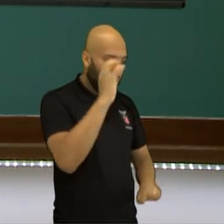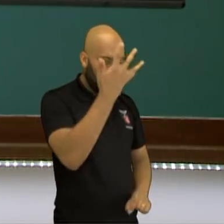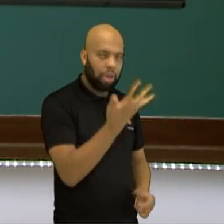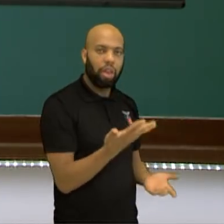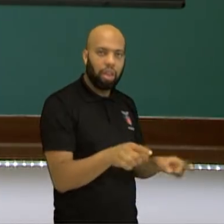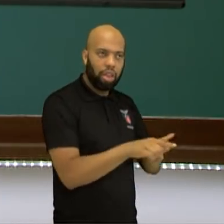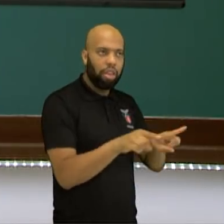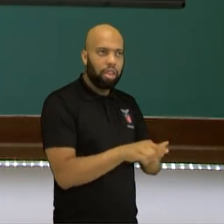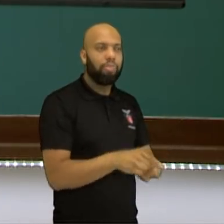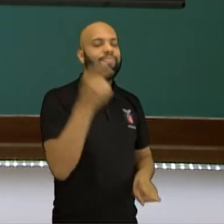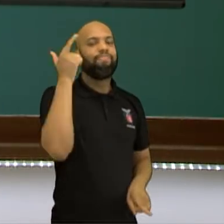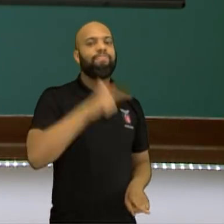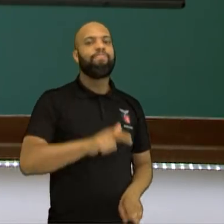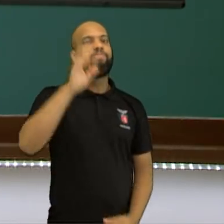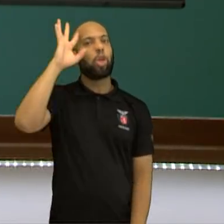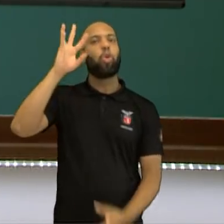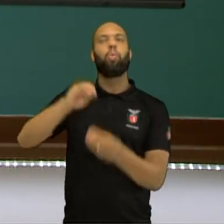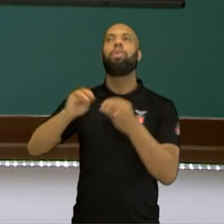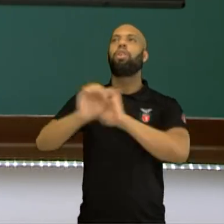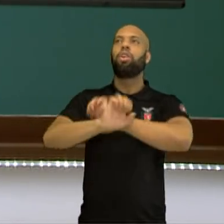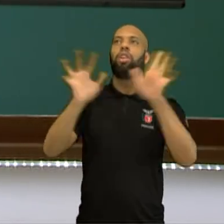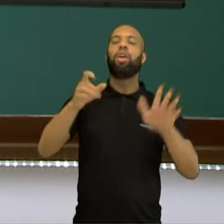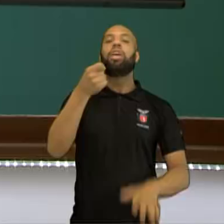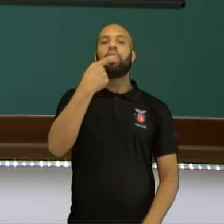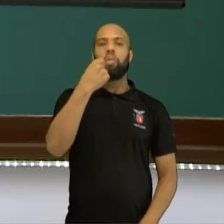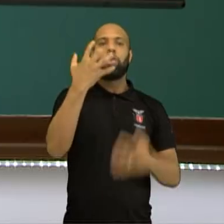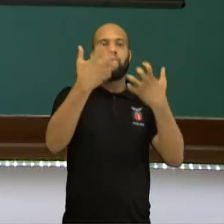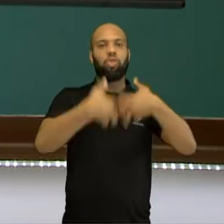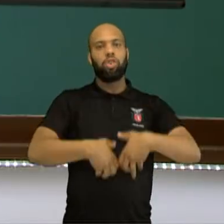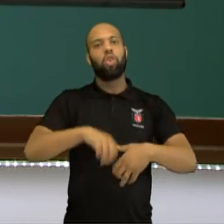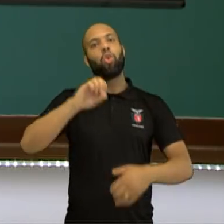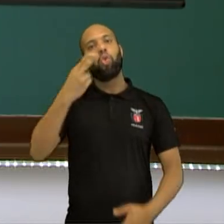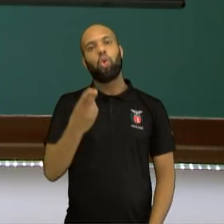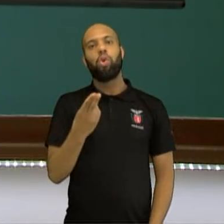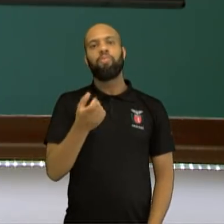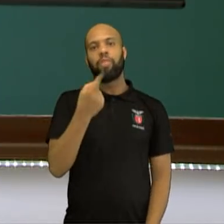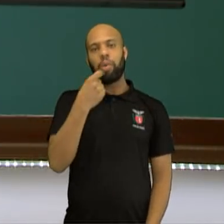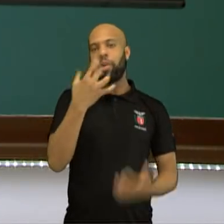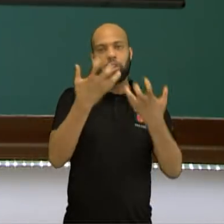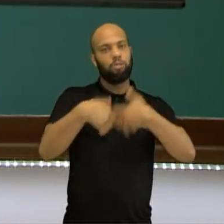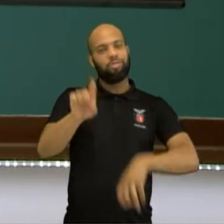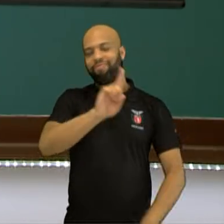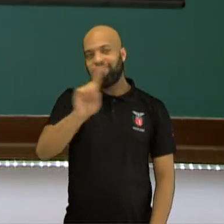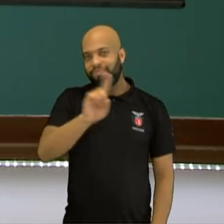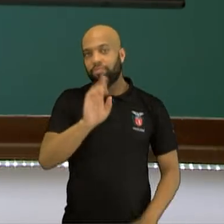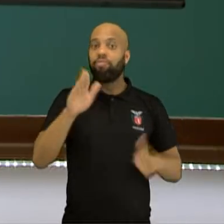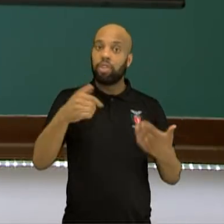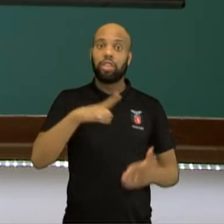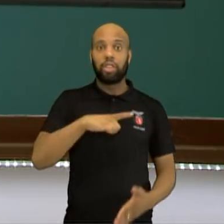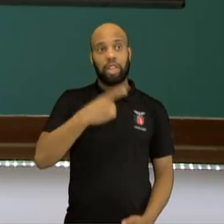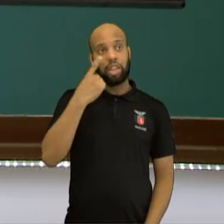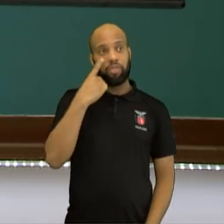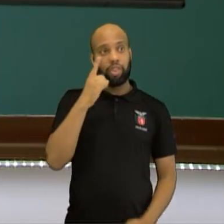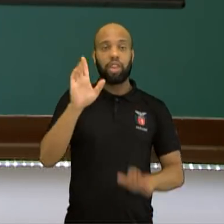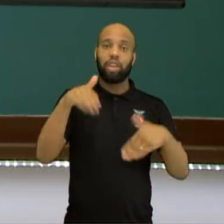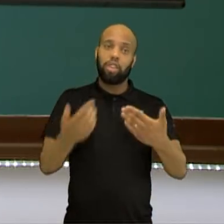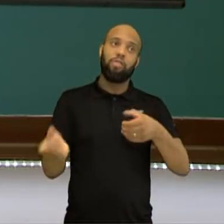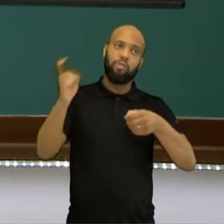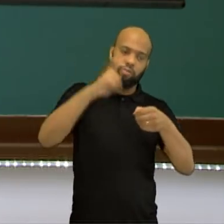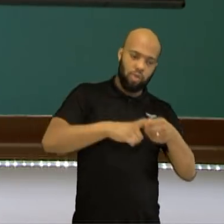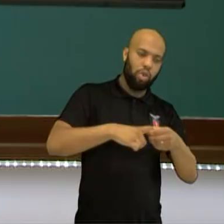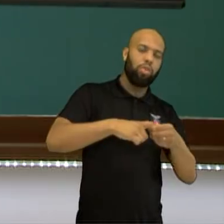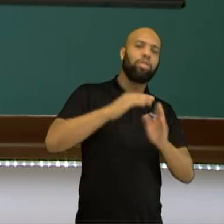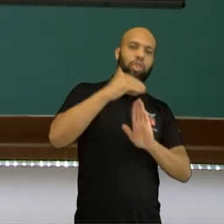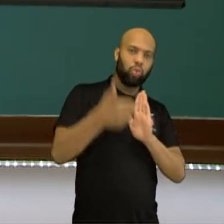resultados, né? Até chegar numa conclusão. O remédio funciona, o remédio infelizmente não funciona e aí eu preciso voltar a